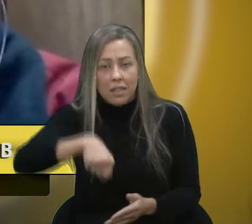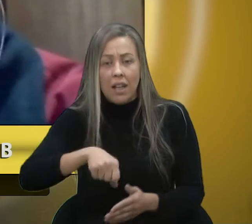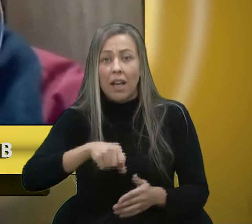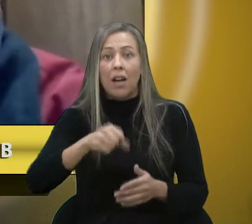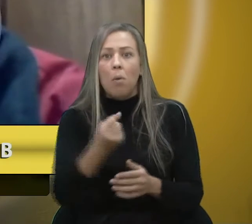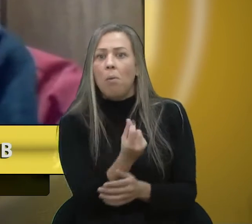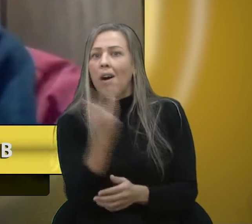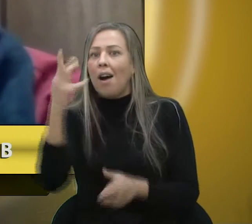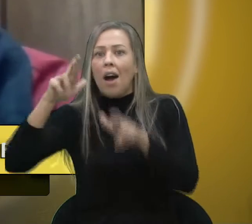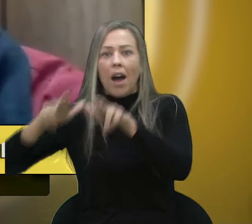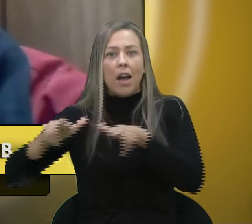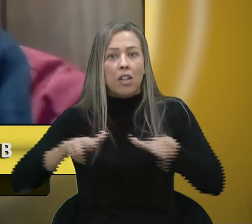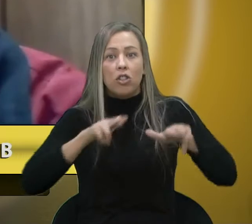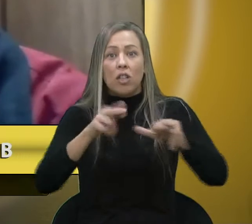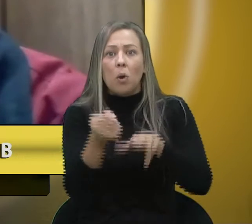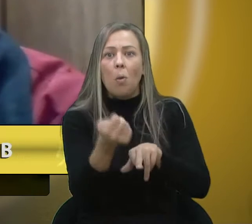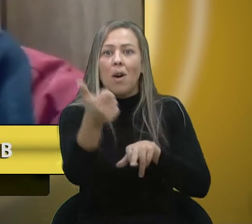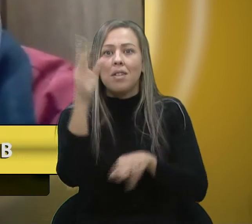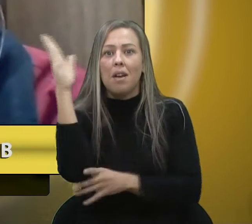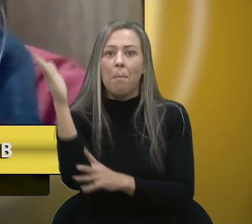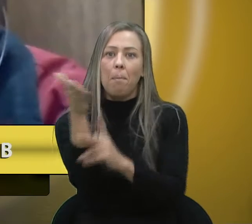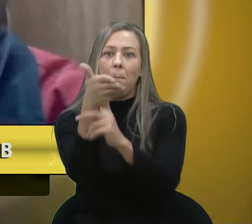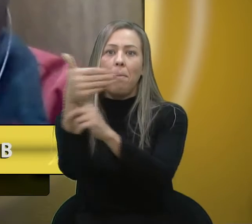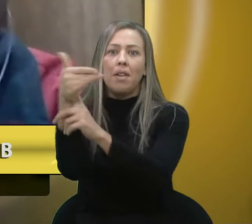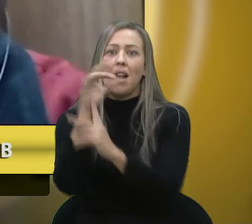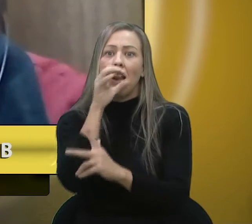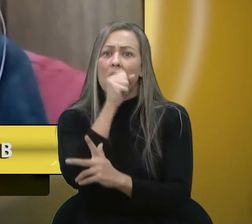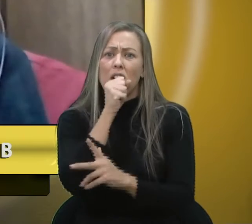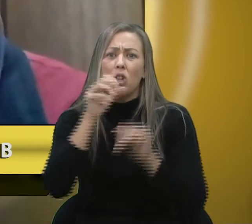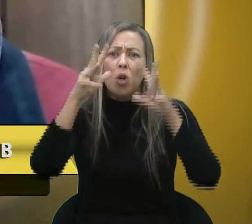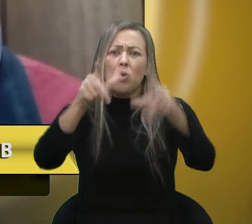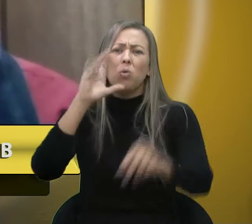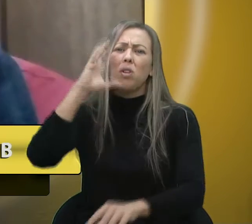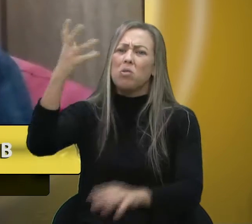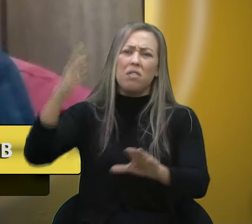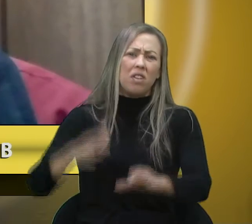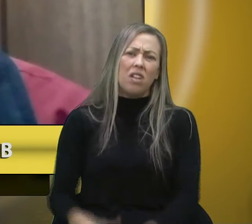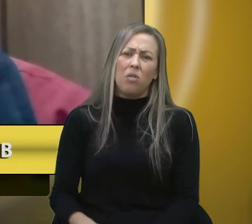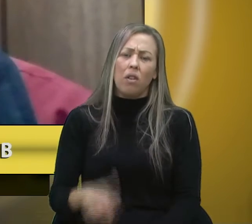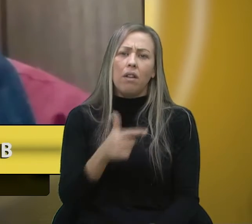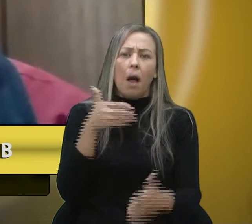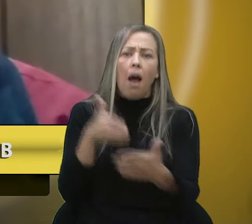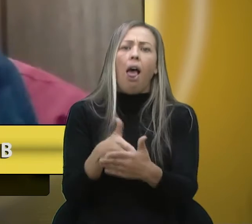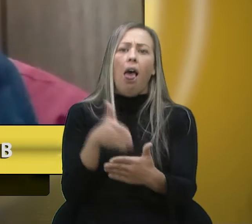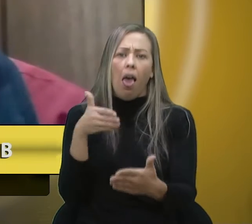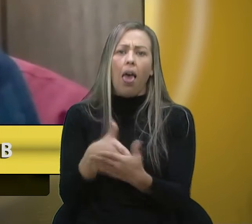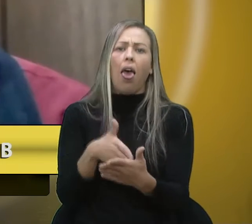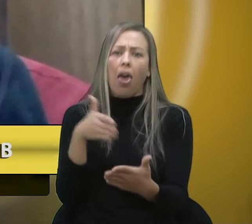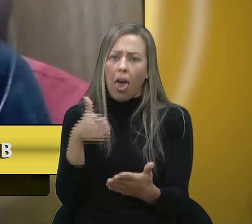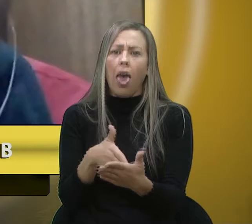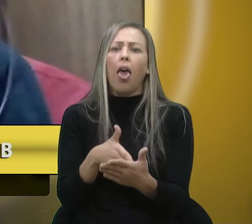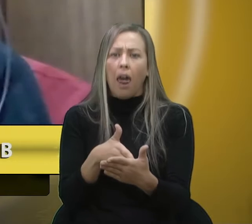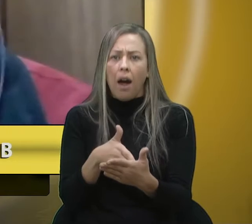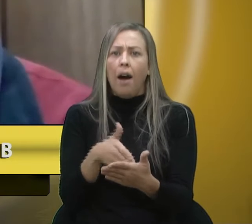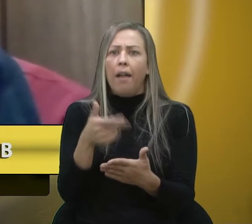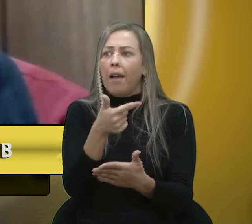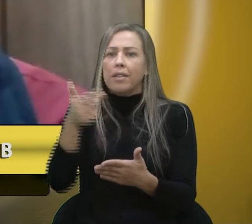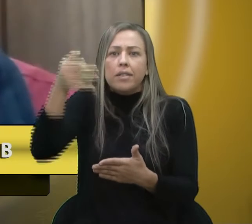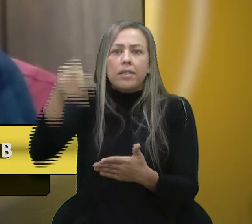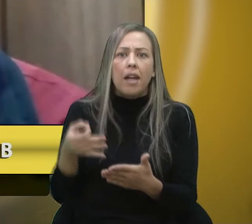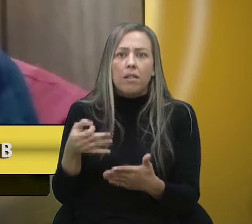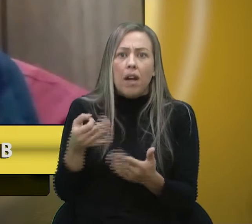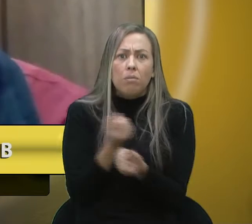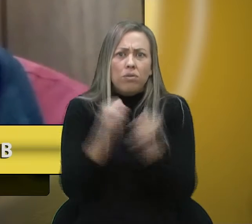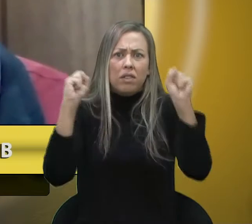inclusive, apontam para a bandeira laranja, estaria tudo resolvido. Não teria esse embate jurídico, essa indefinição